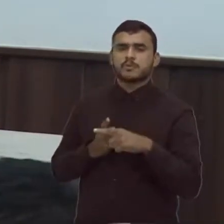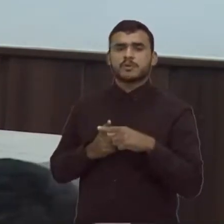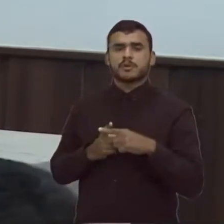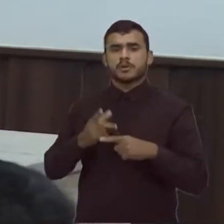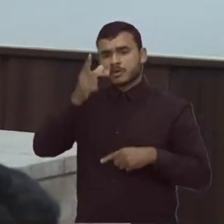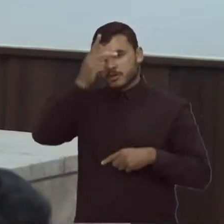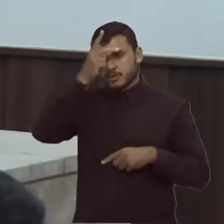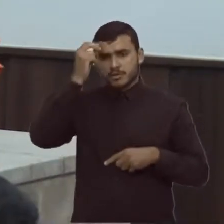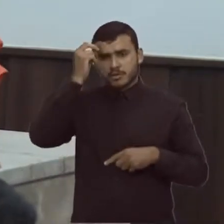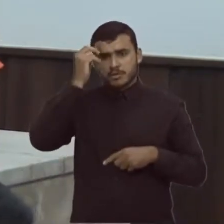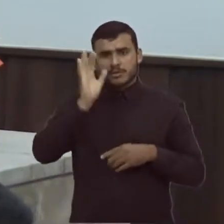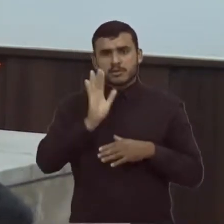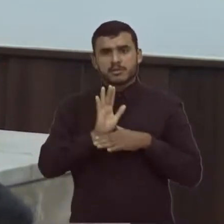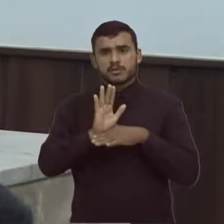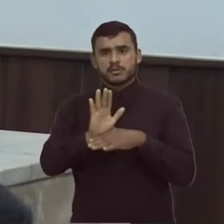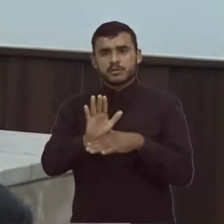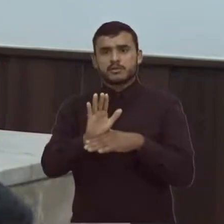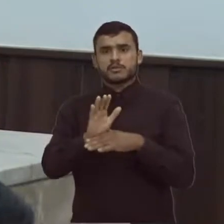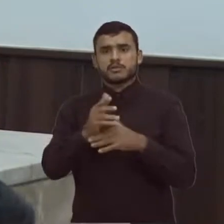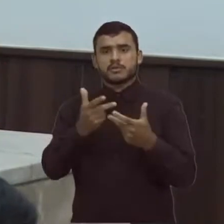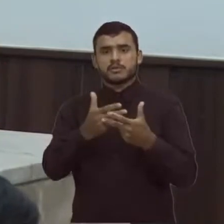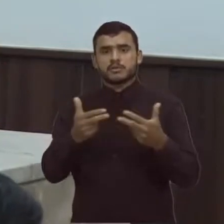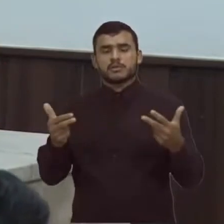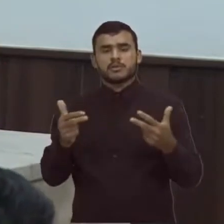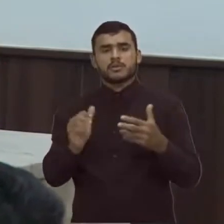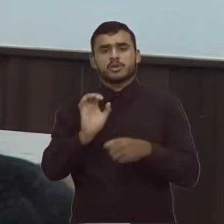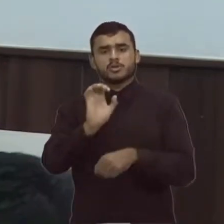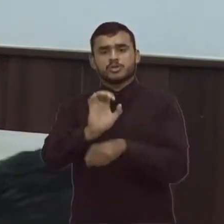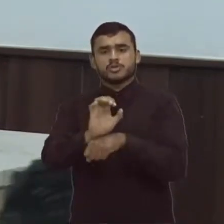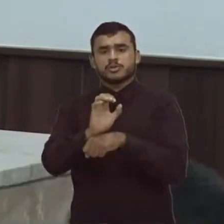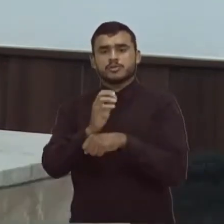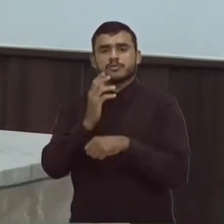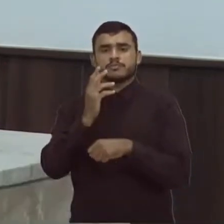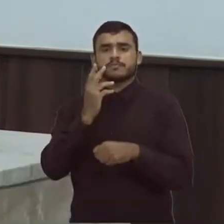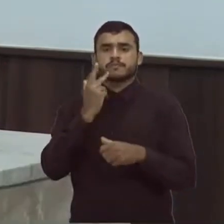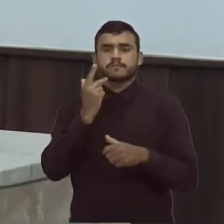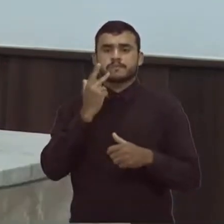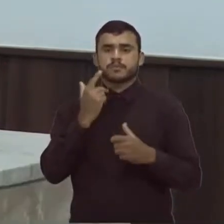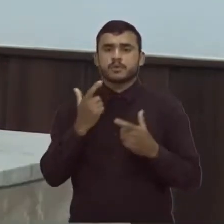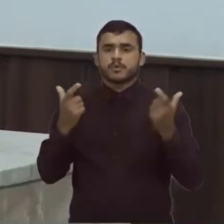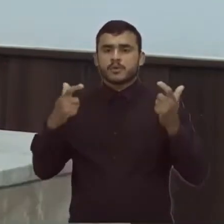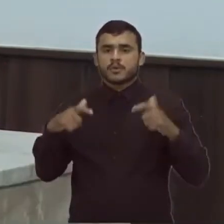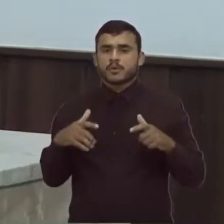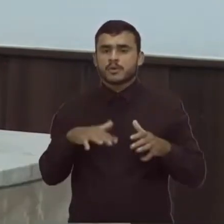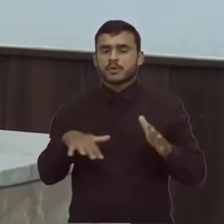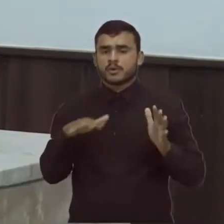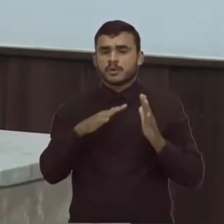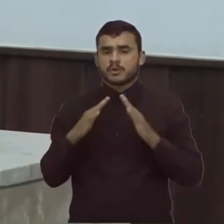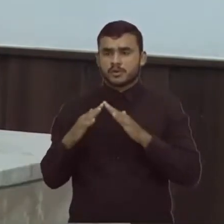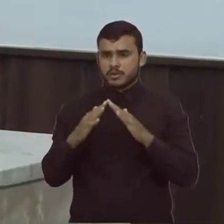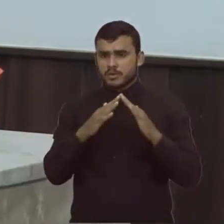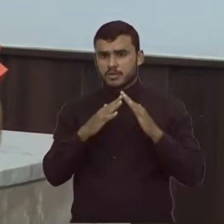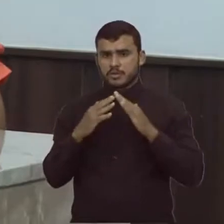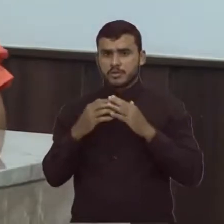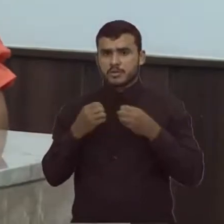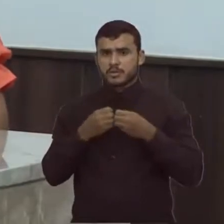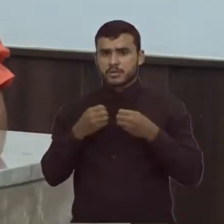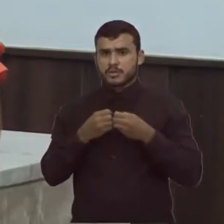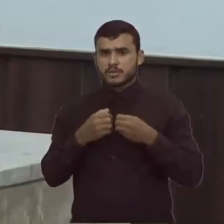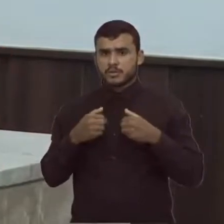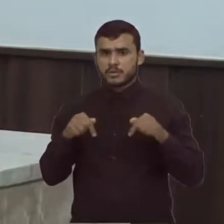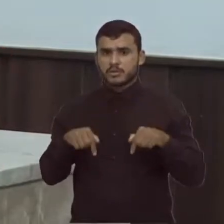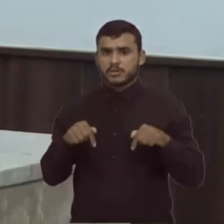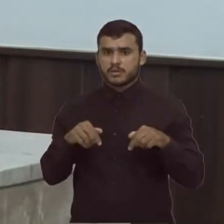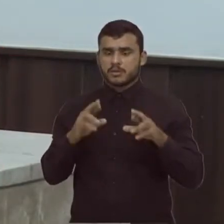está cuidando até da Saúde do Estado aí assim onde eu moro no meu bairro Eu não eu não tava realmente participando